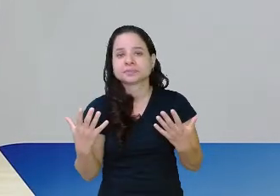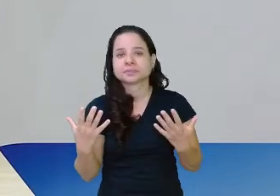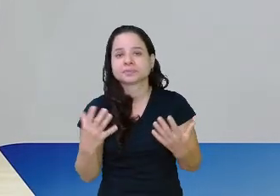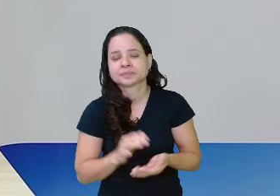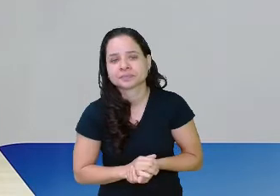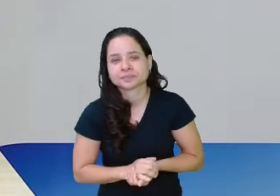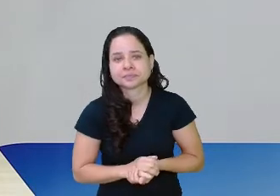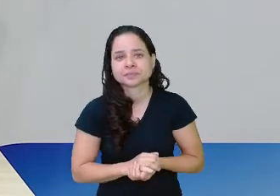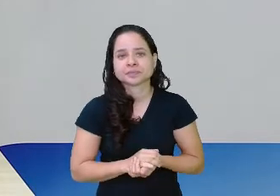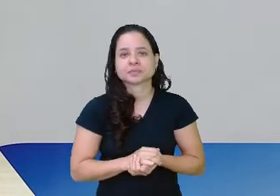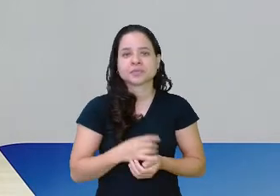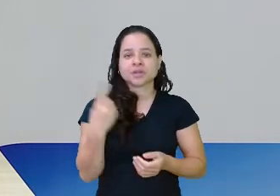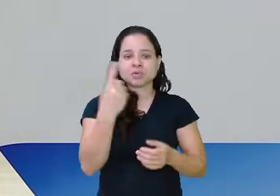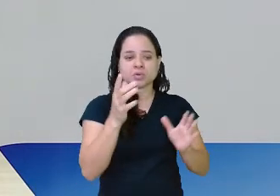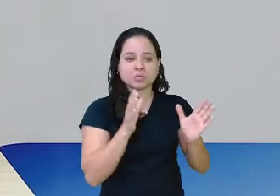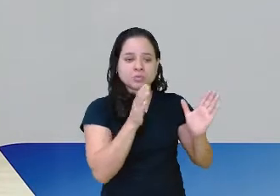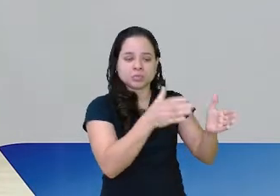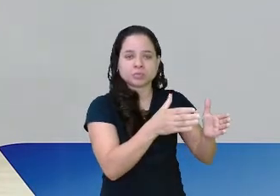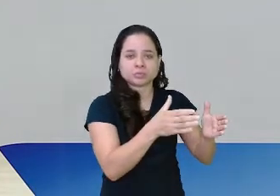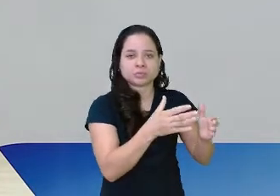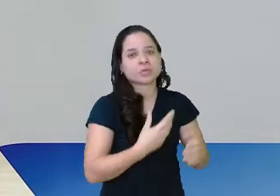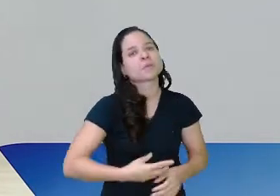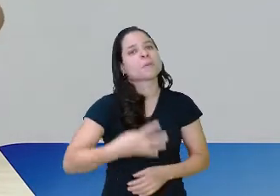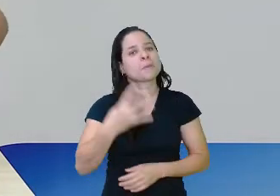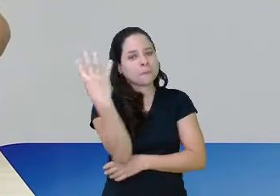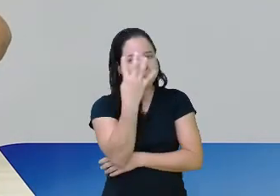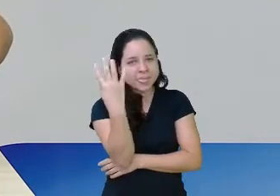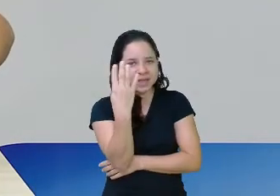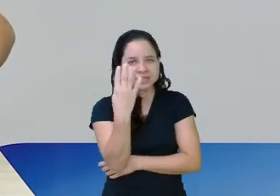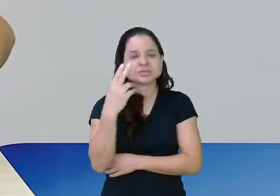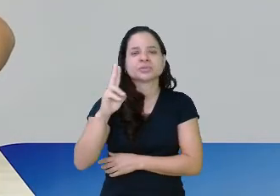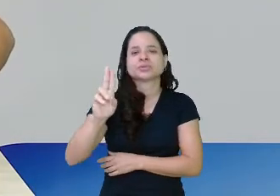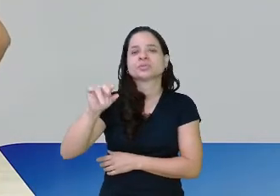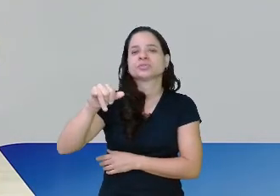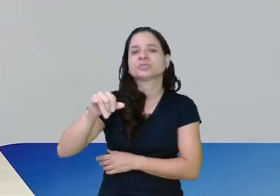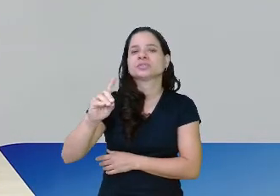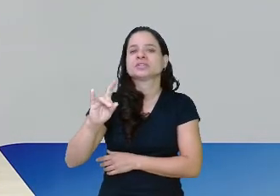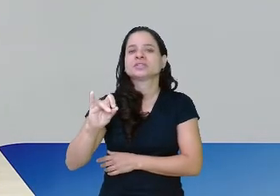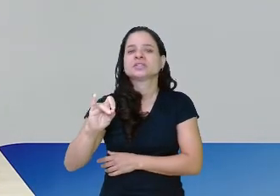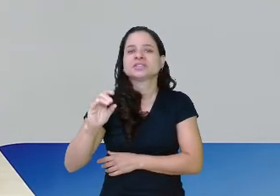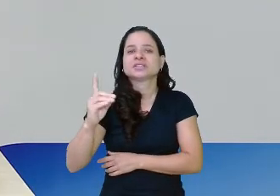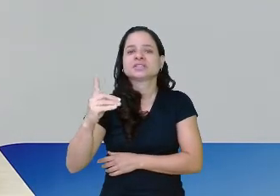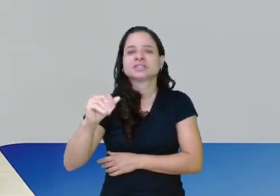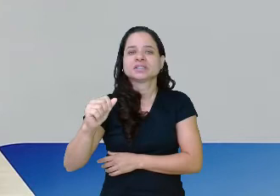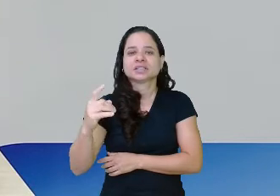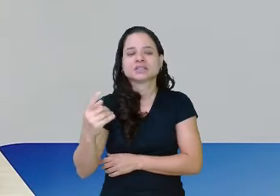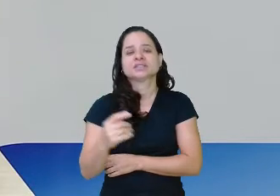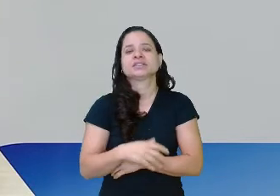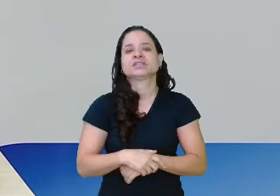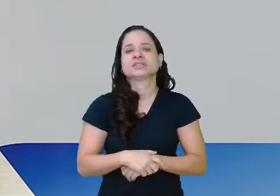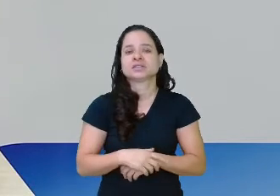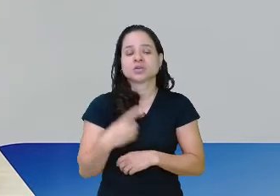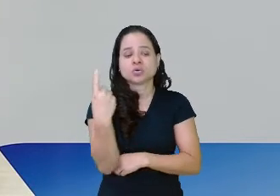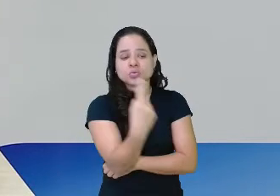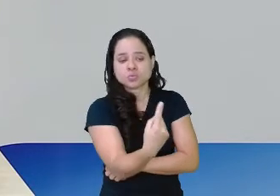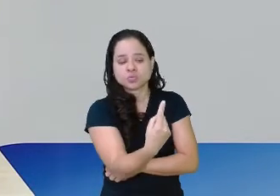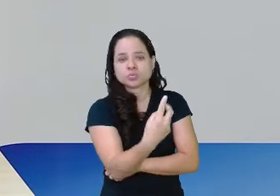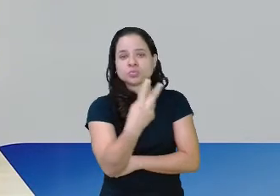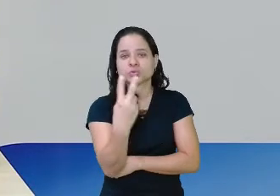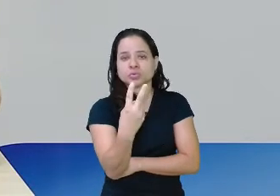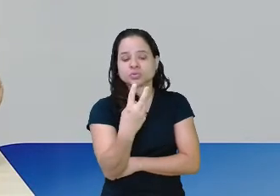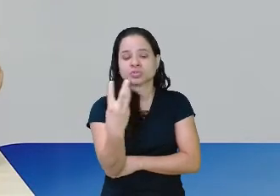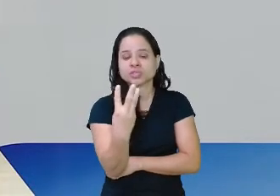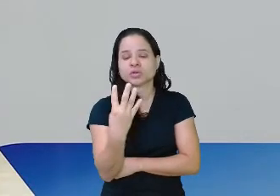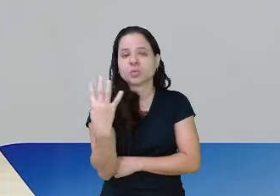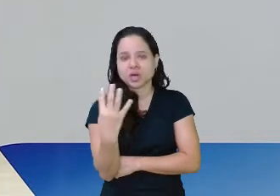Unidade, primeira ordem, 4 unidades. 1, 2, 3, 4.